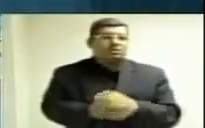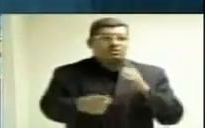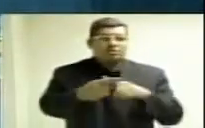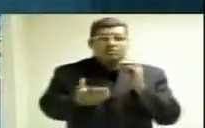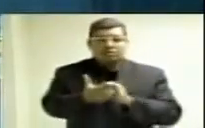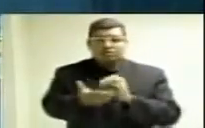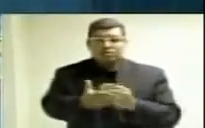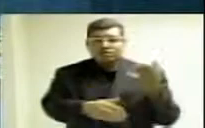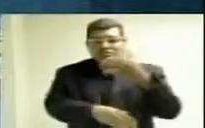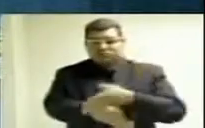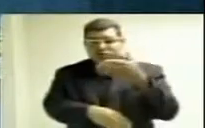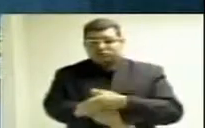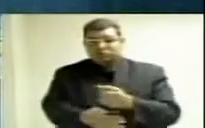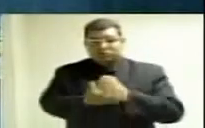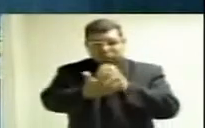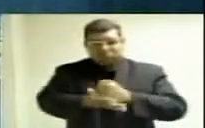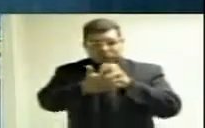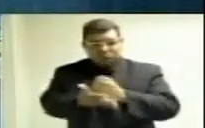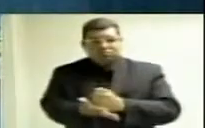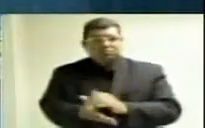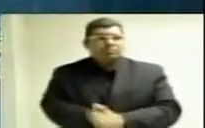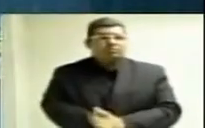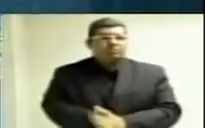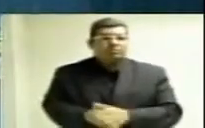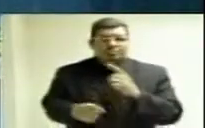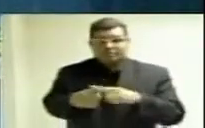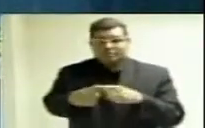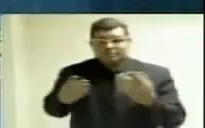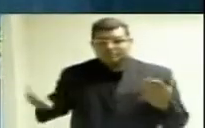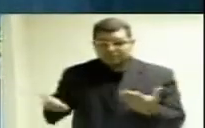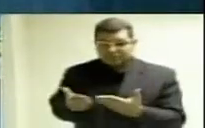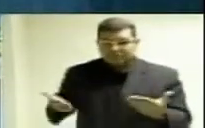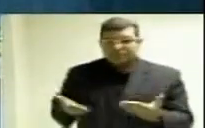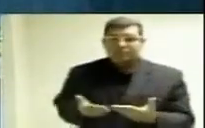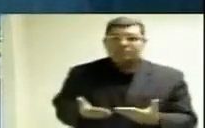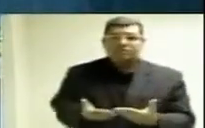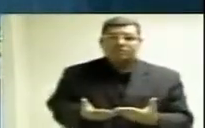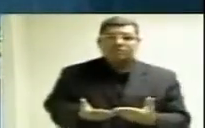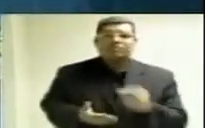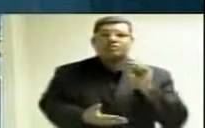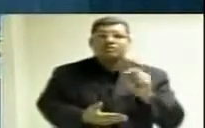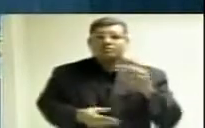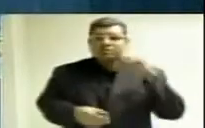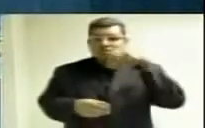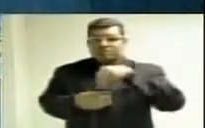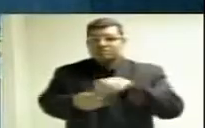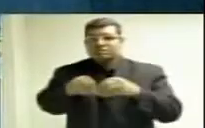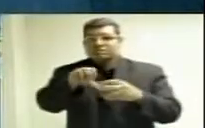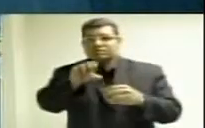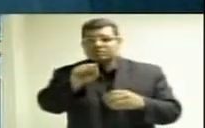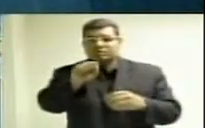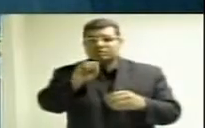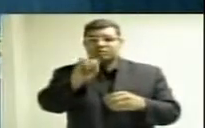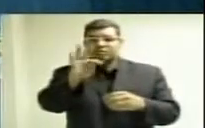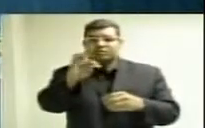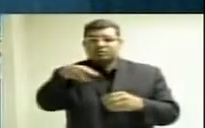por falta de investimento e de apoio. Portanto, hoje, o que há dentro do sistema